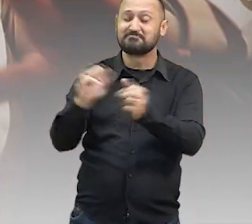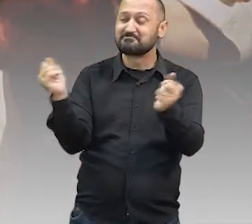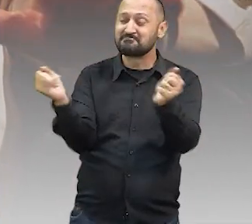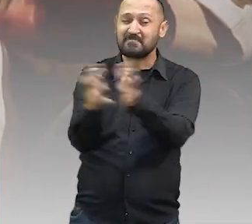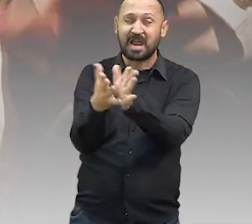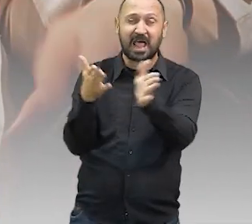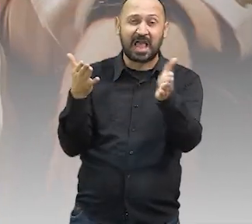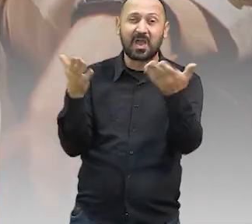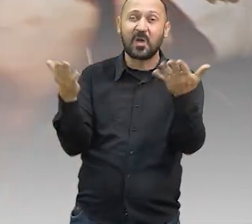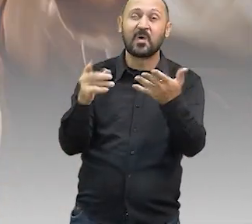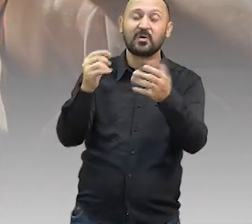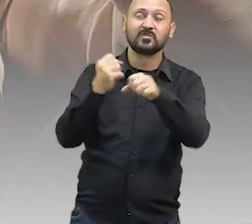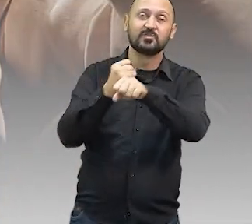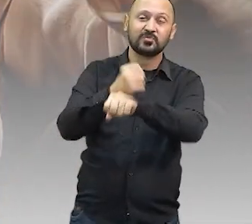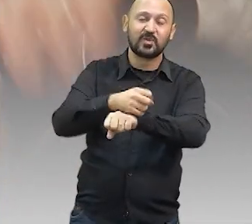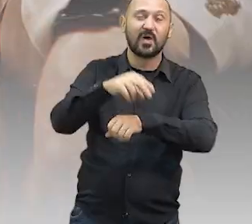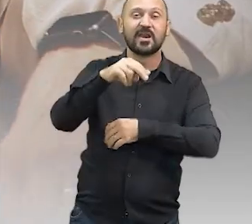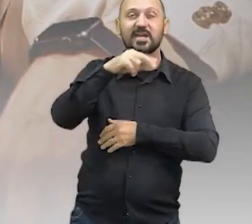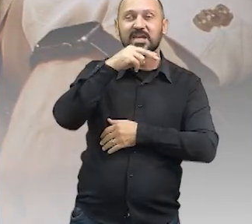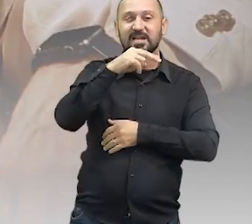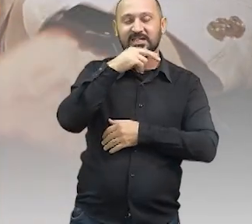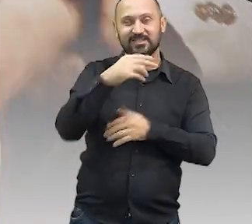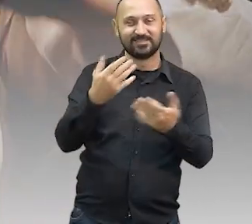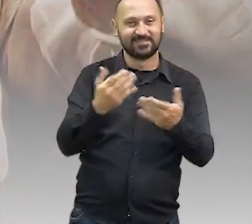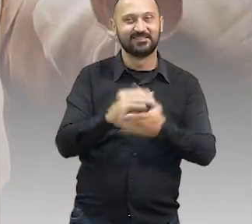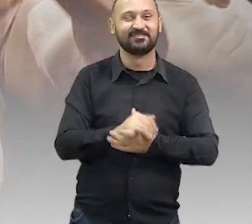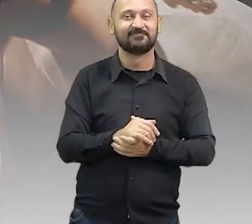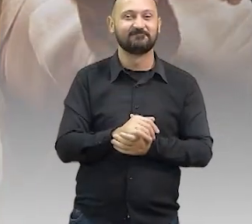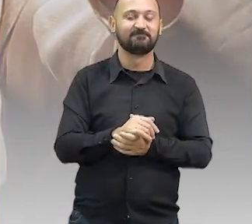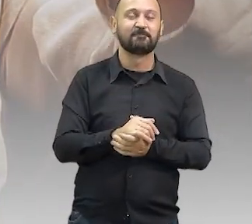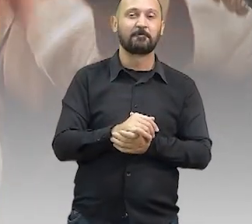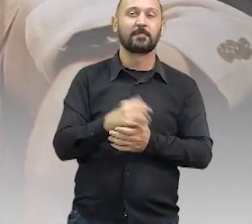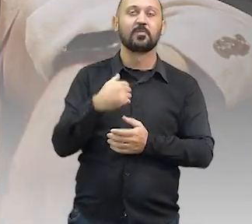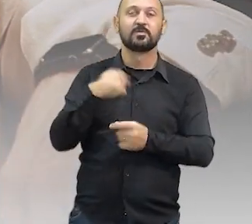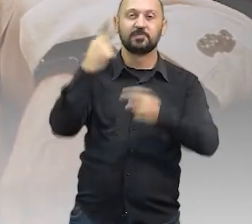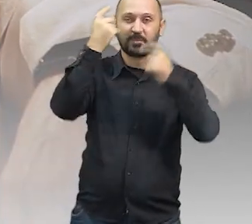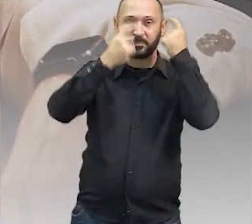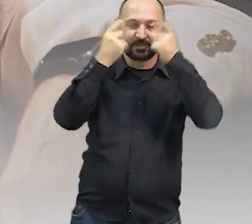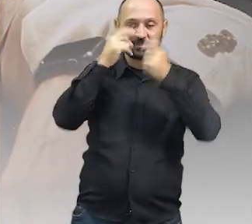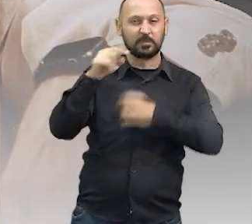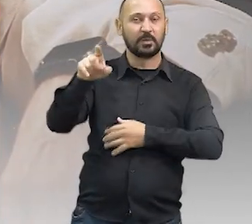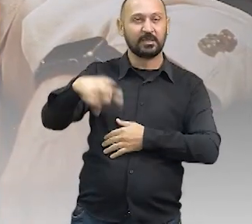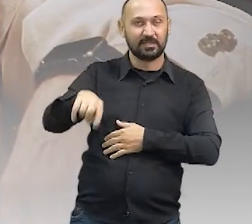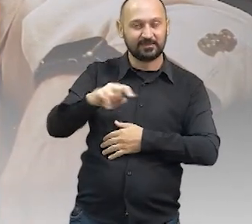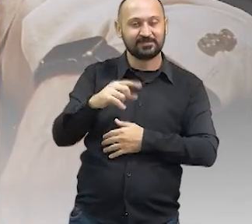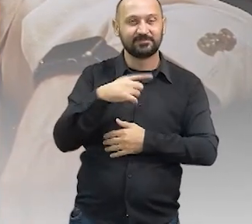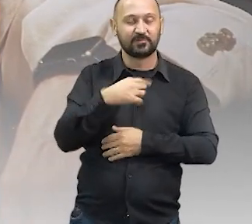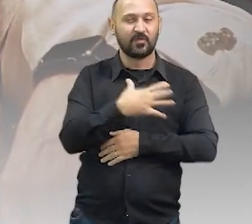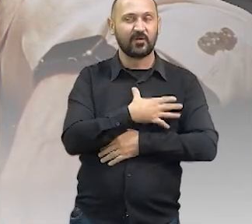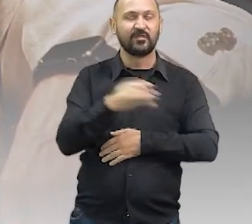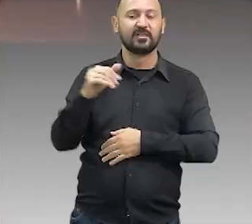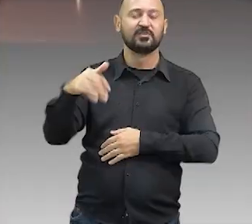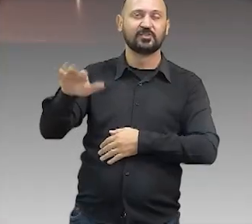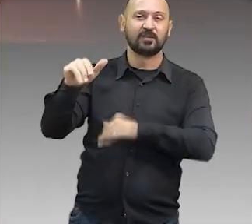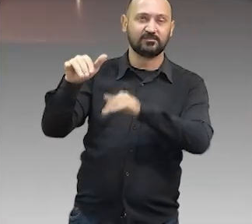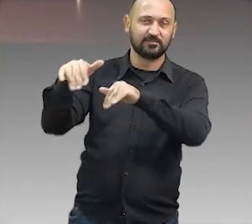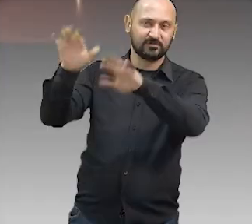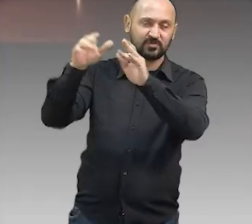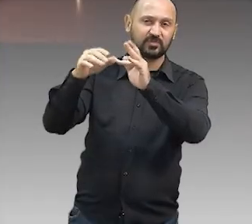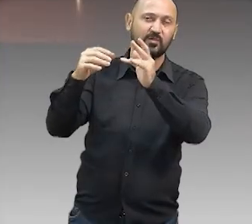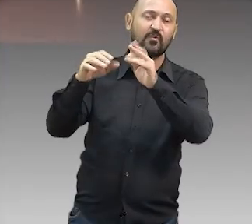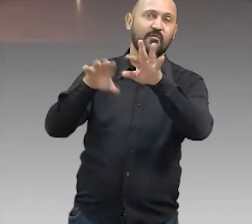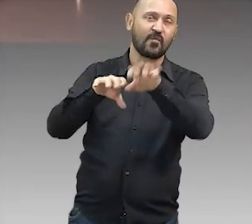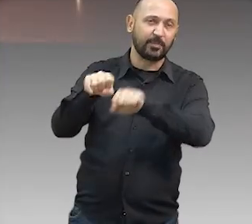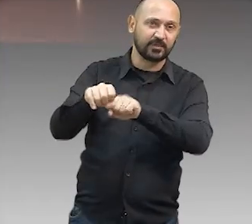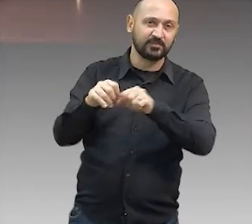minha preocupação são eles, os filhos já estão formados, já estão cuidando da vida deles e tal, mas os netos